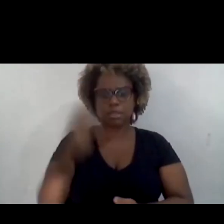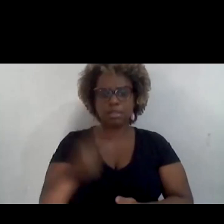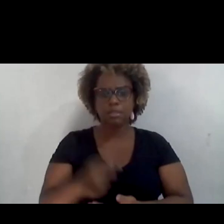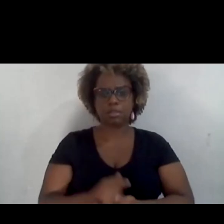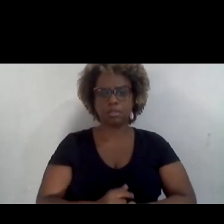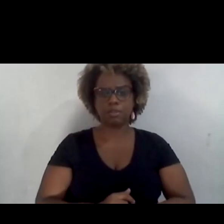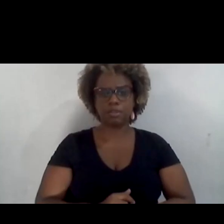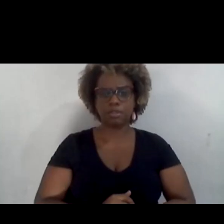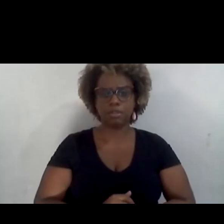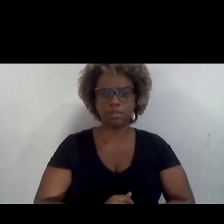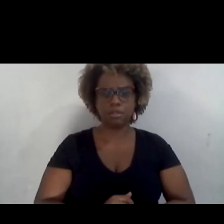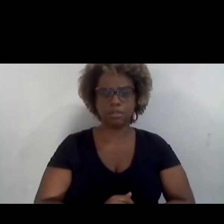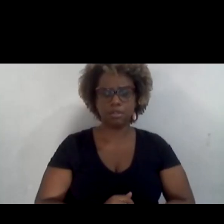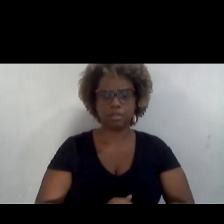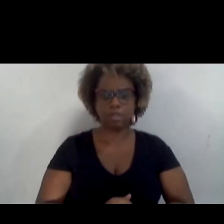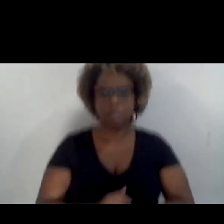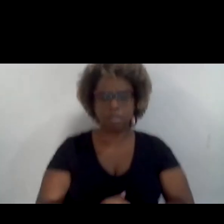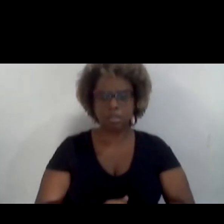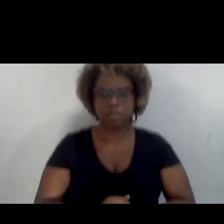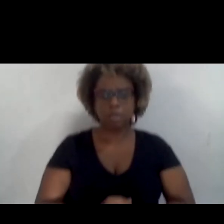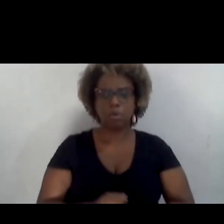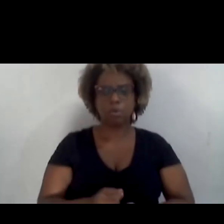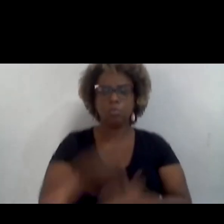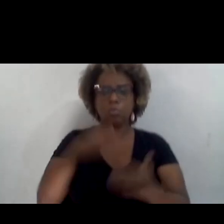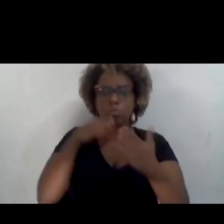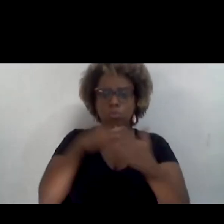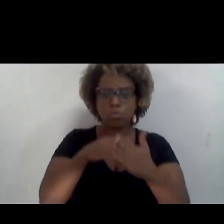nós tivemos nos últimos anos, de 2015 para cá,